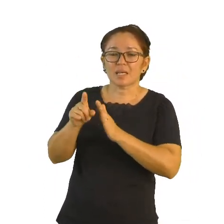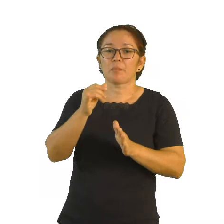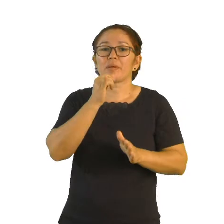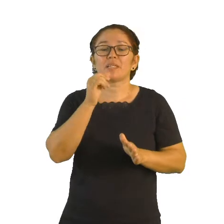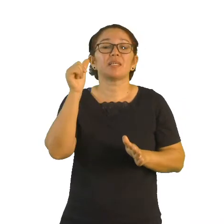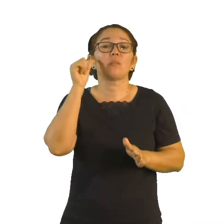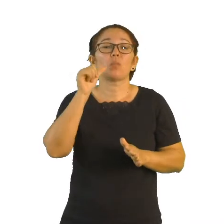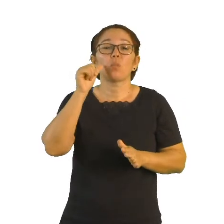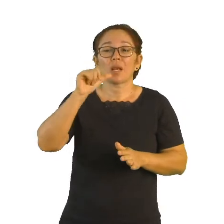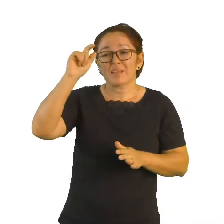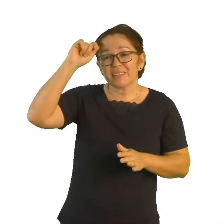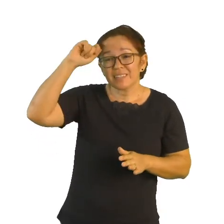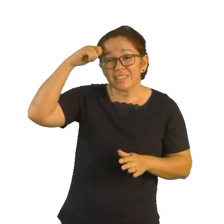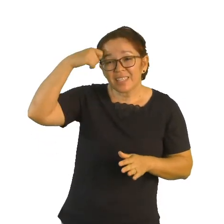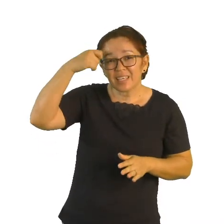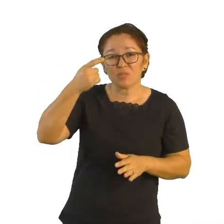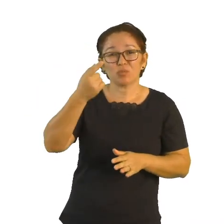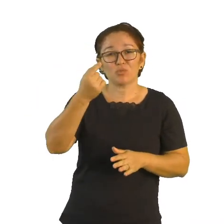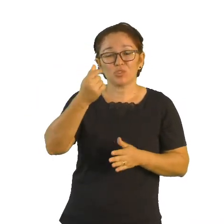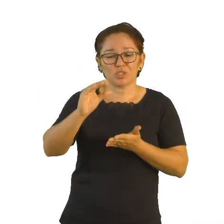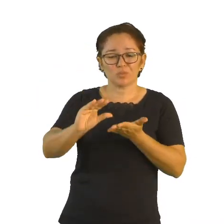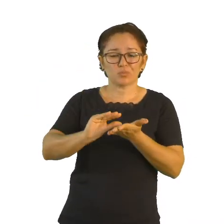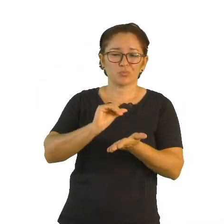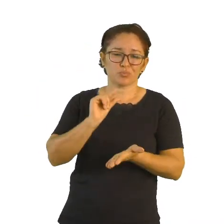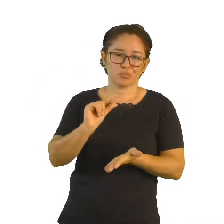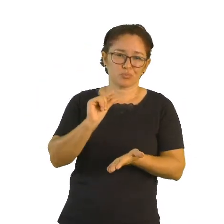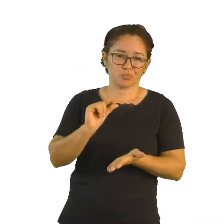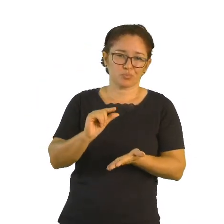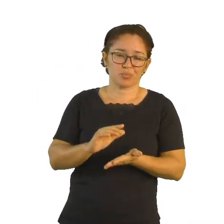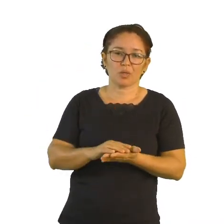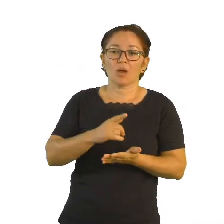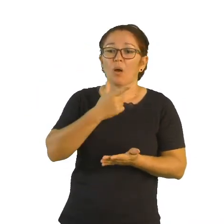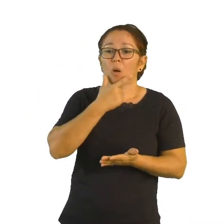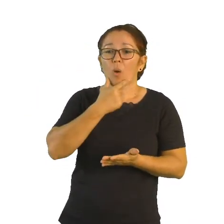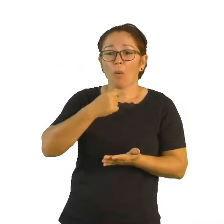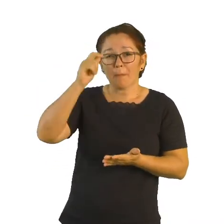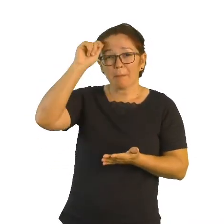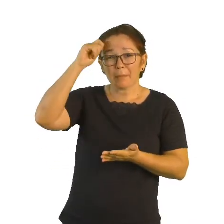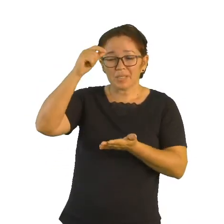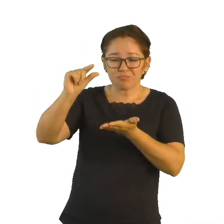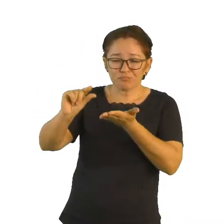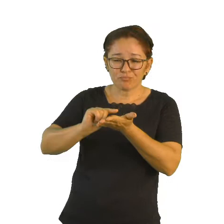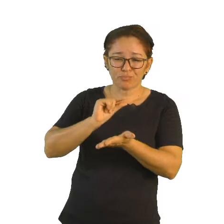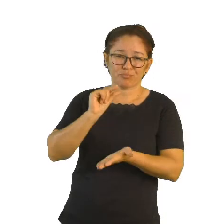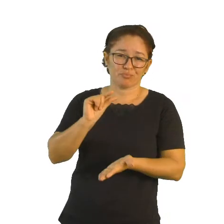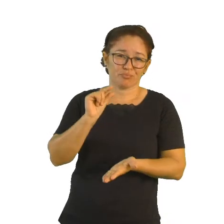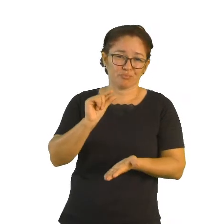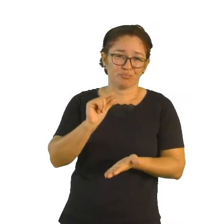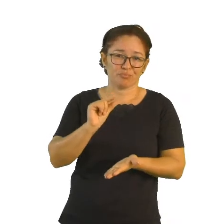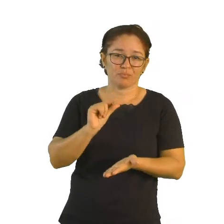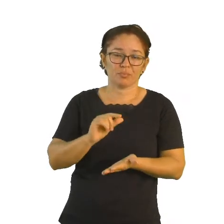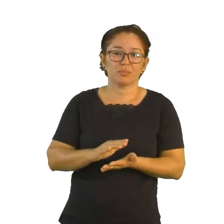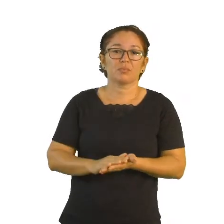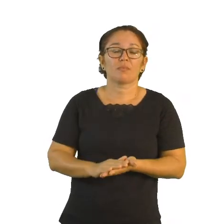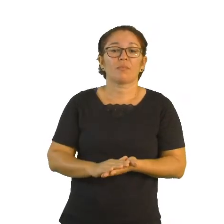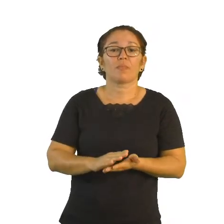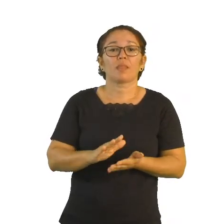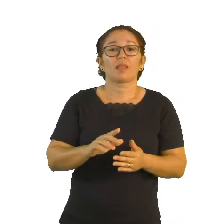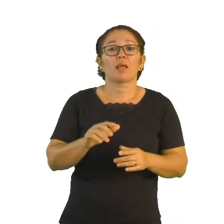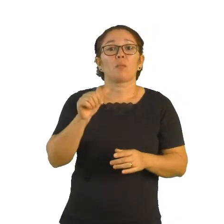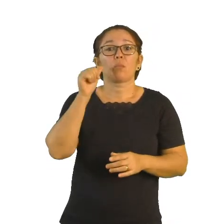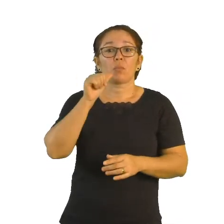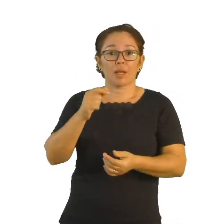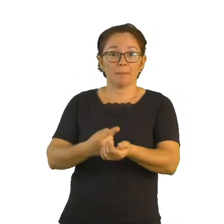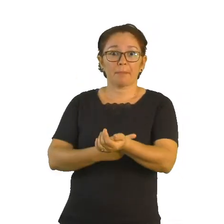mulheres brancas, homens negros e homens brancos. Analise bem esta imagem.